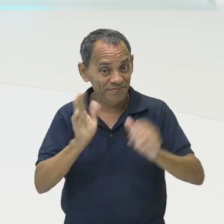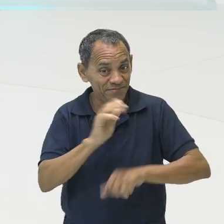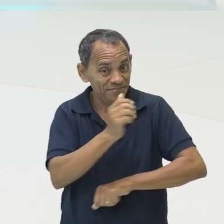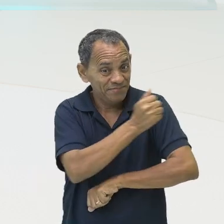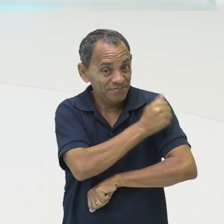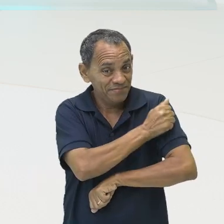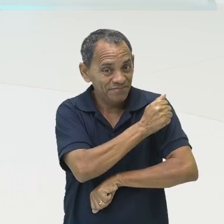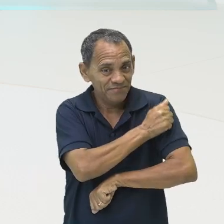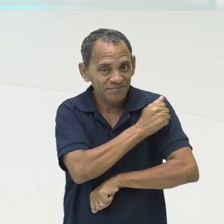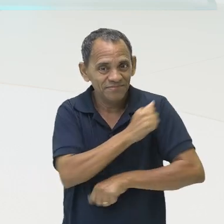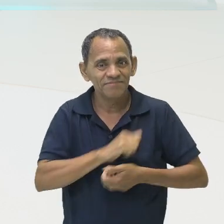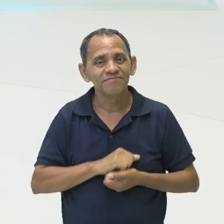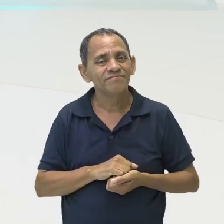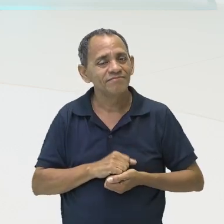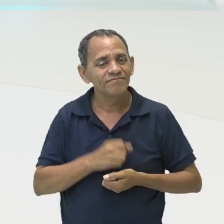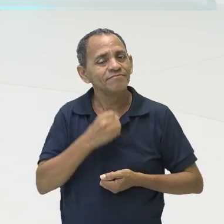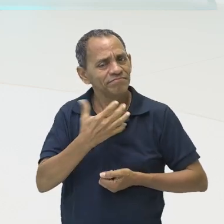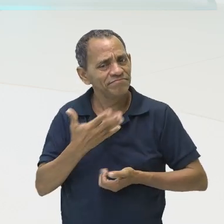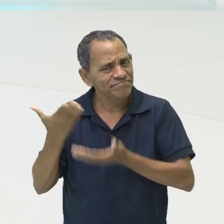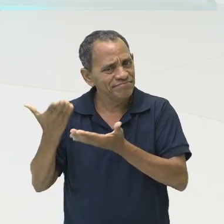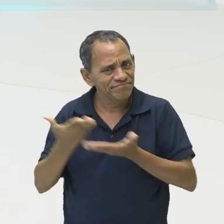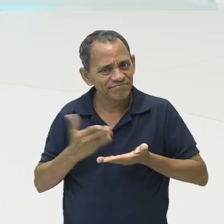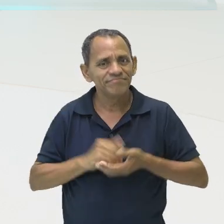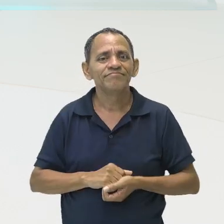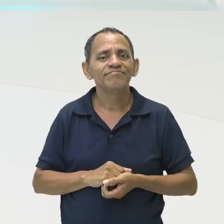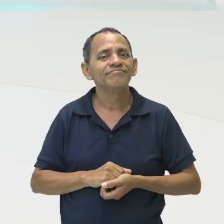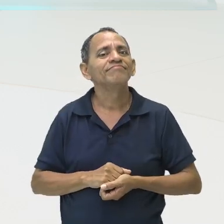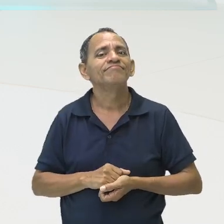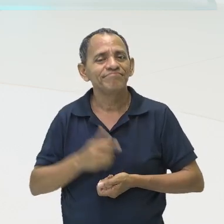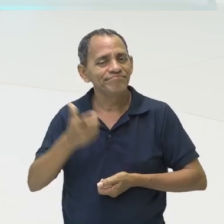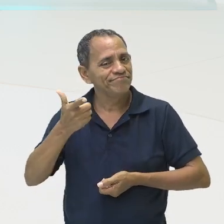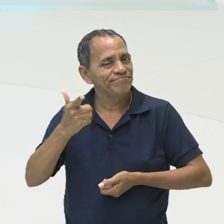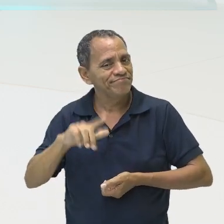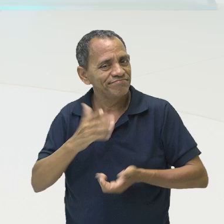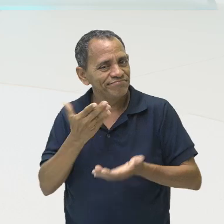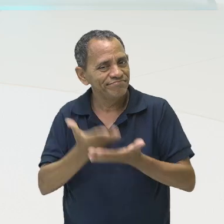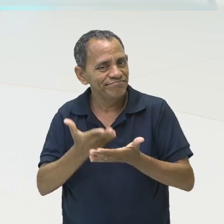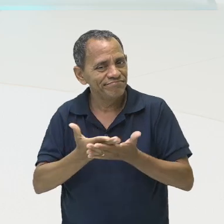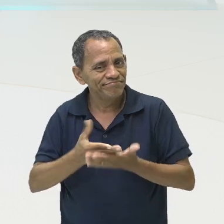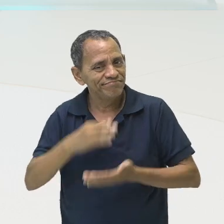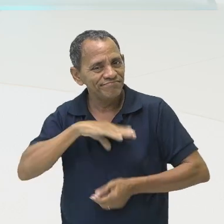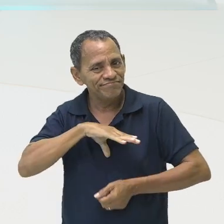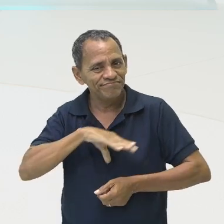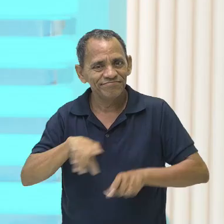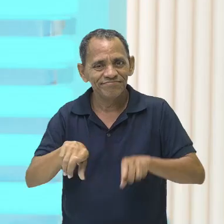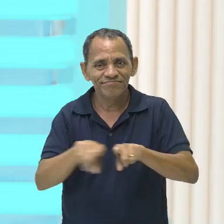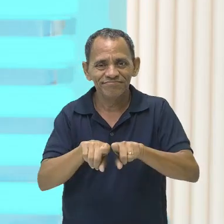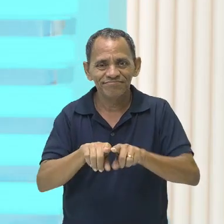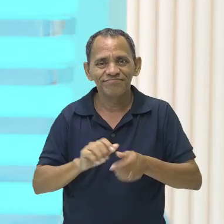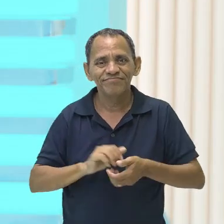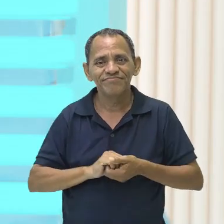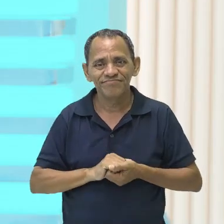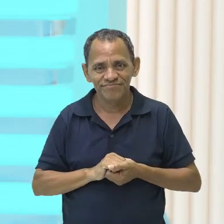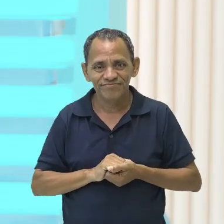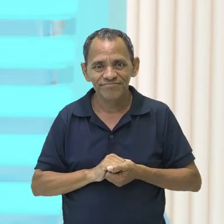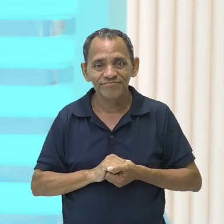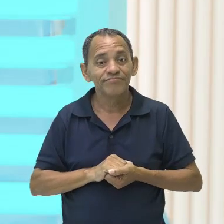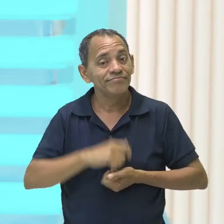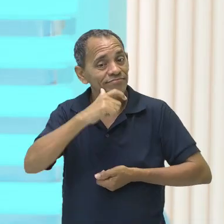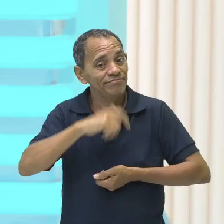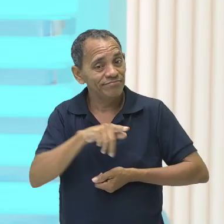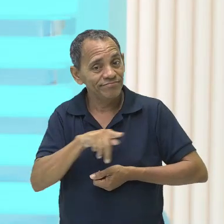Olá, meus queridos alunos, sejam muito bem-vindos à nossa aula de língua portuguesa. Eu sou